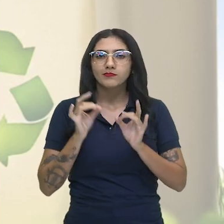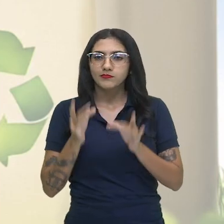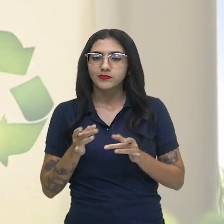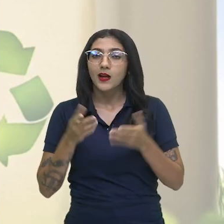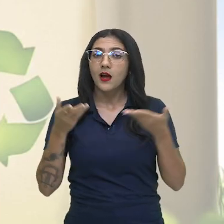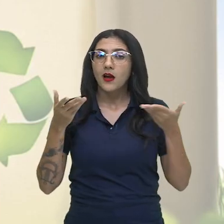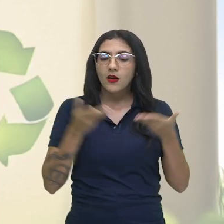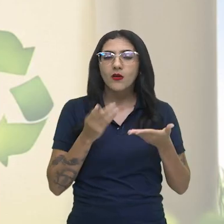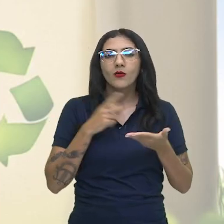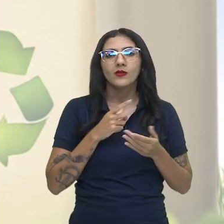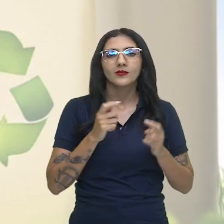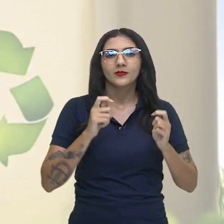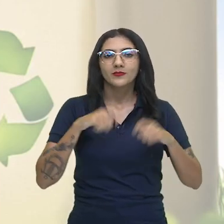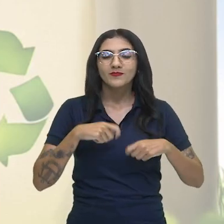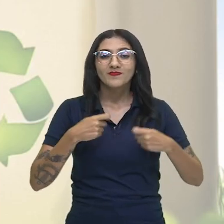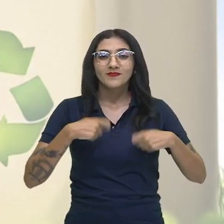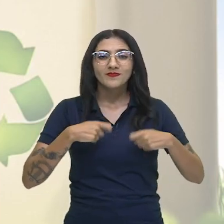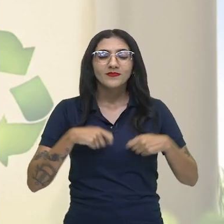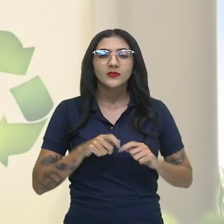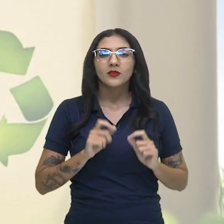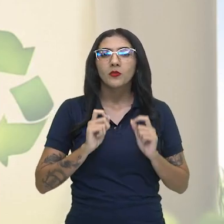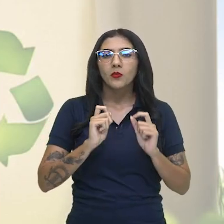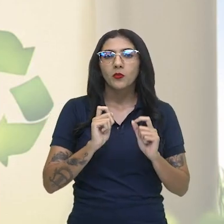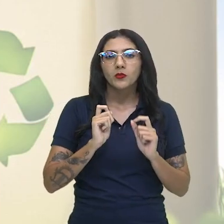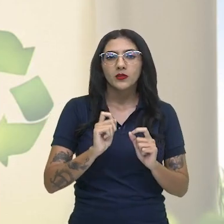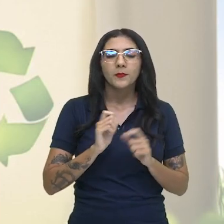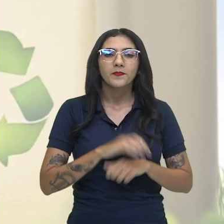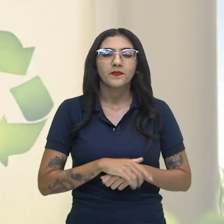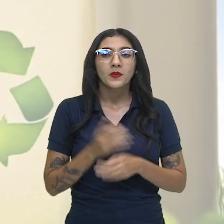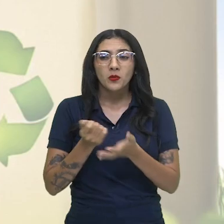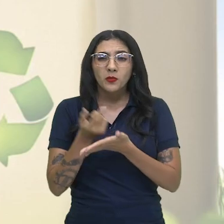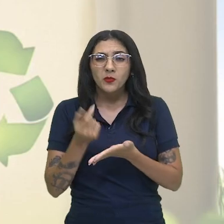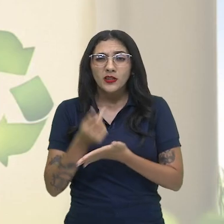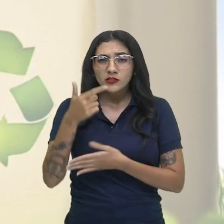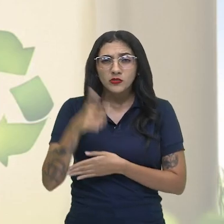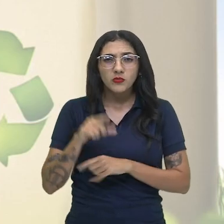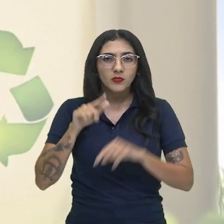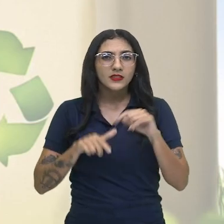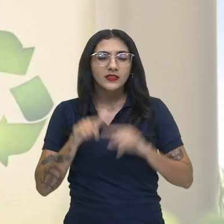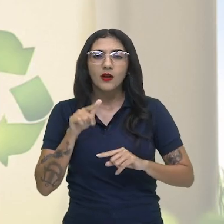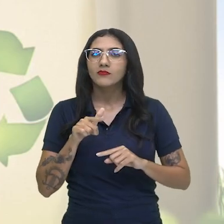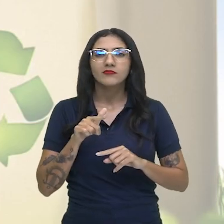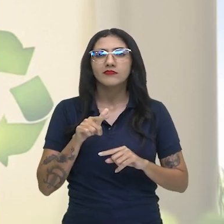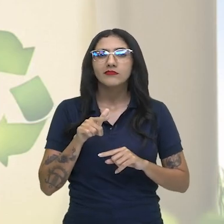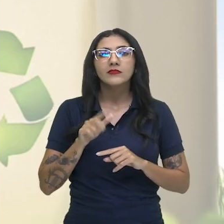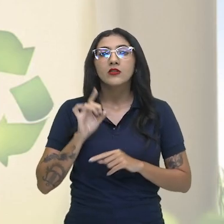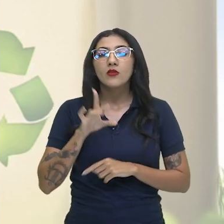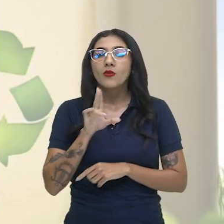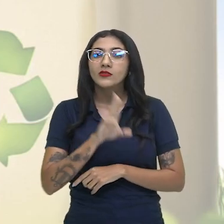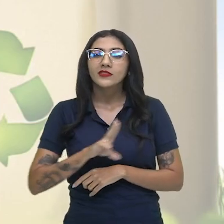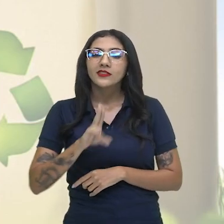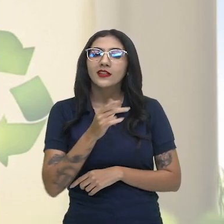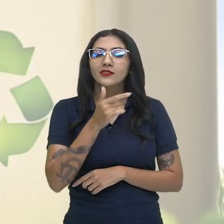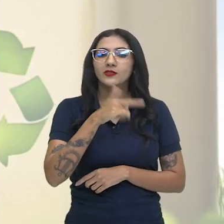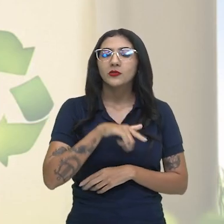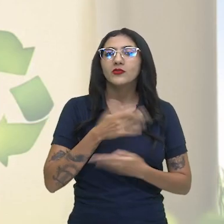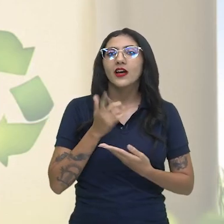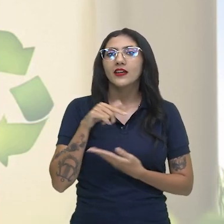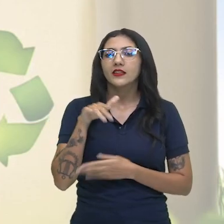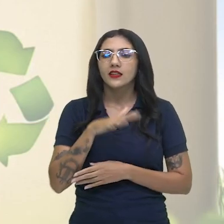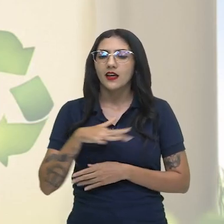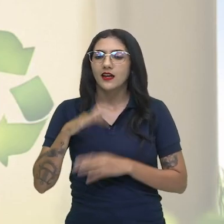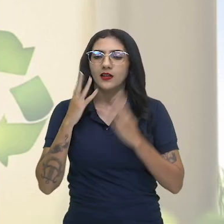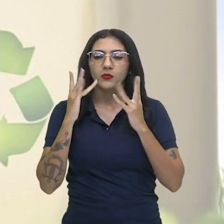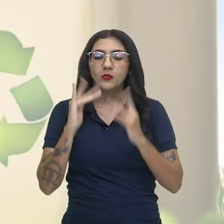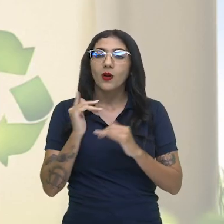etapa faz com que seja desnecessário consumir novos produtos e, assim, gerar menos resíduos ao meio